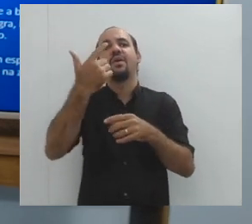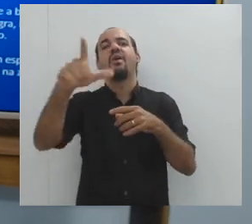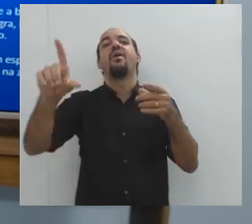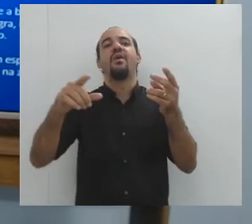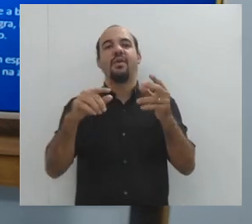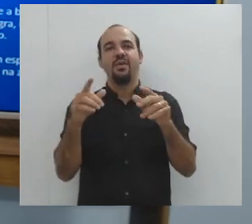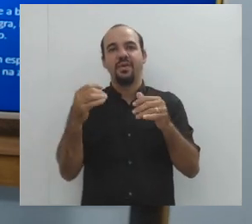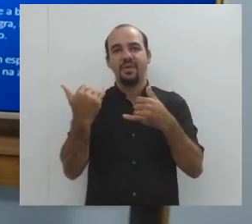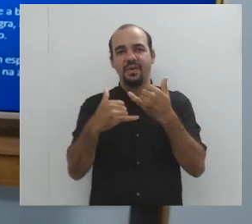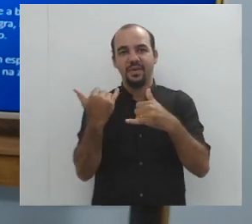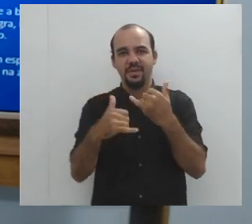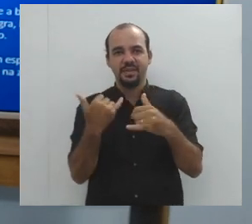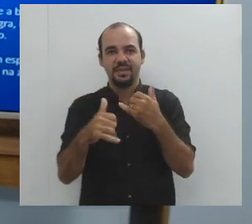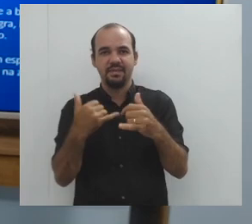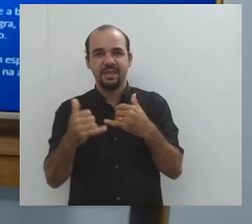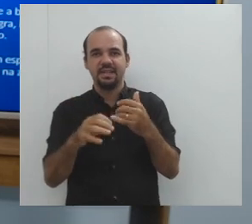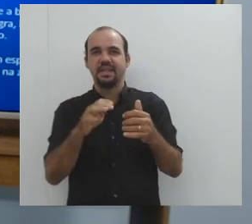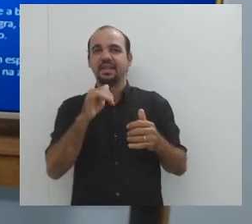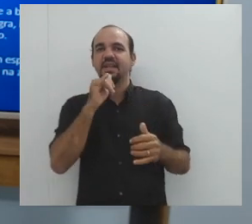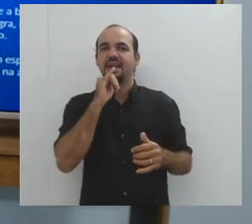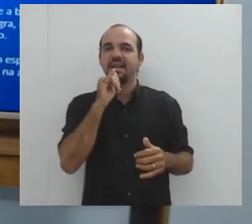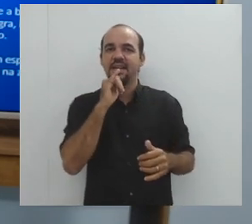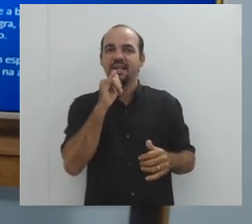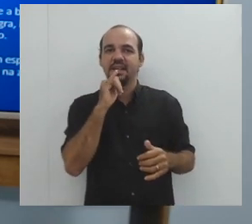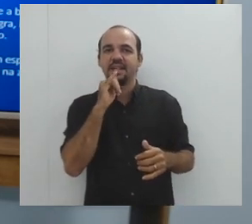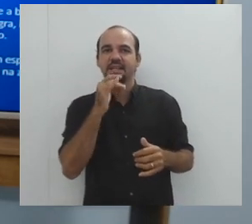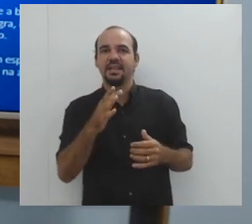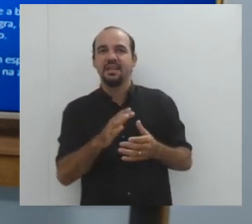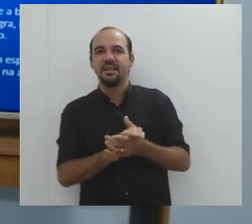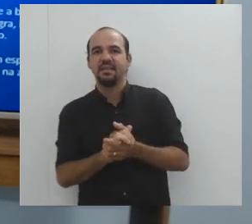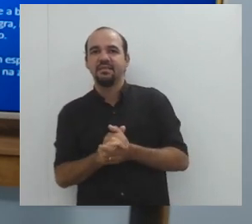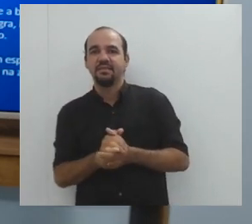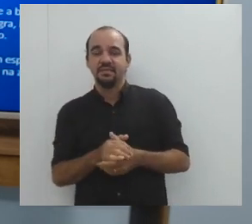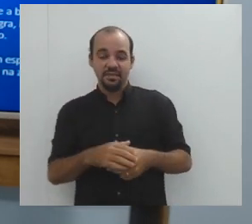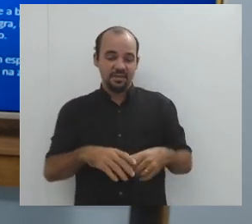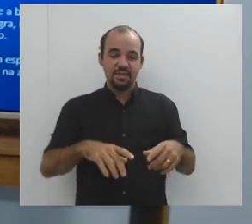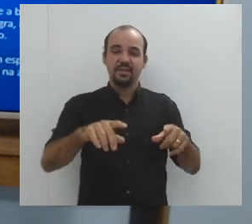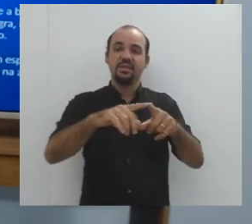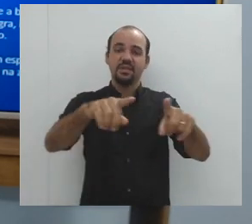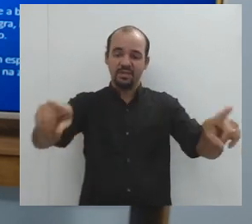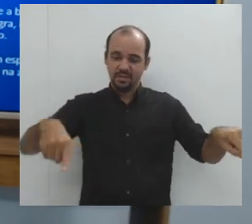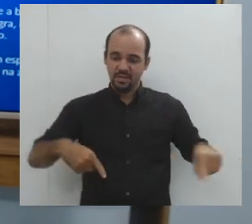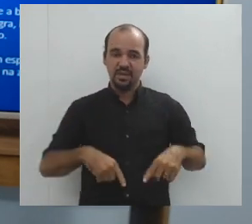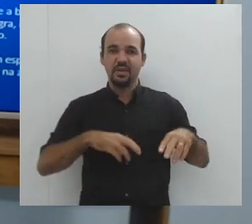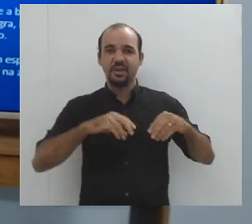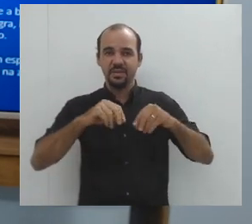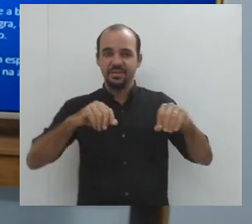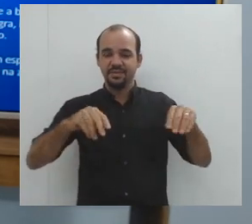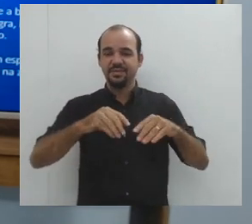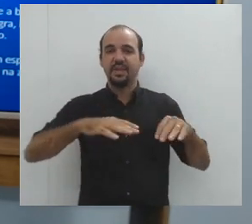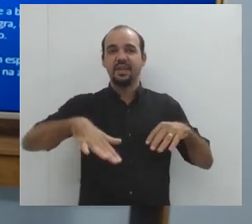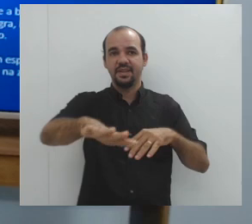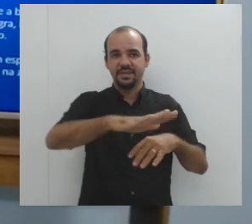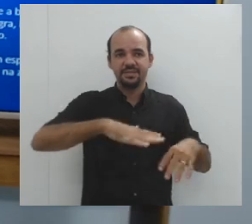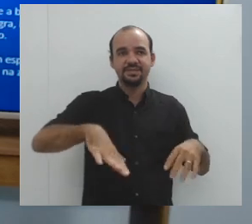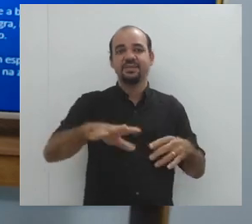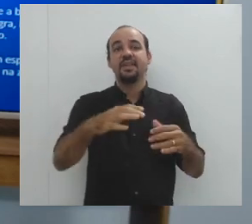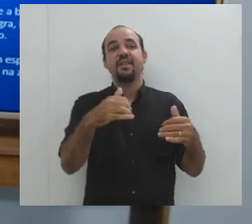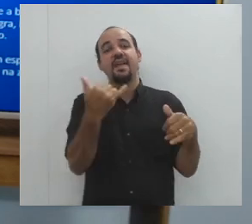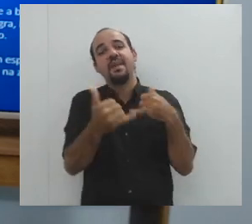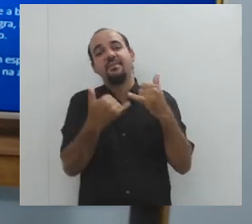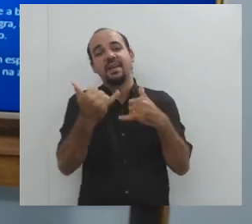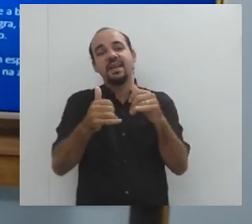um arame, ou outro objeto que ele construa lá, no terreno. Então, isso é feito na época de